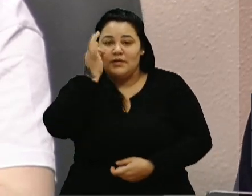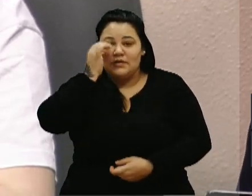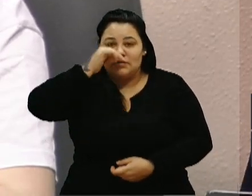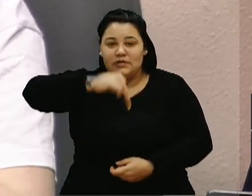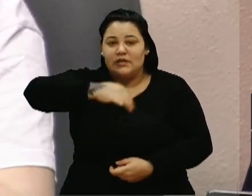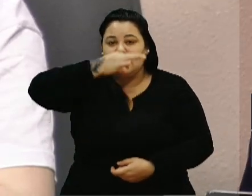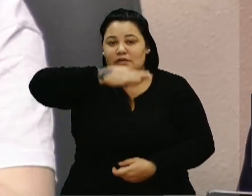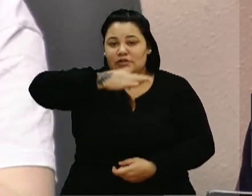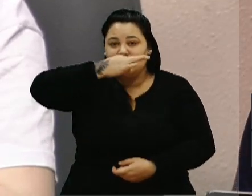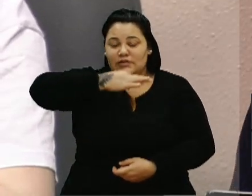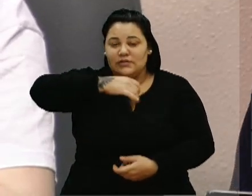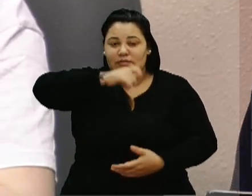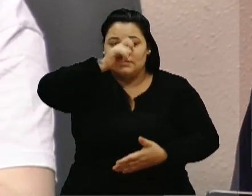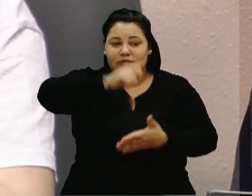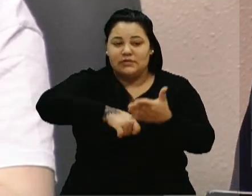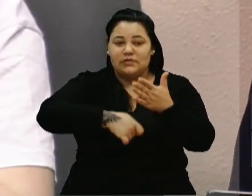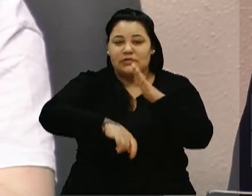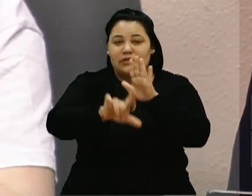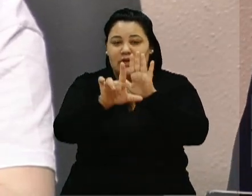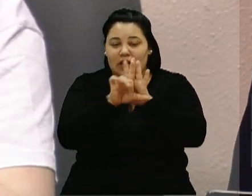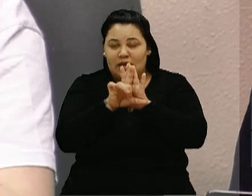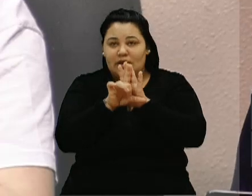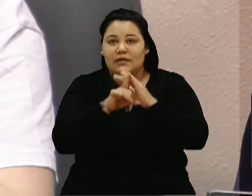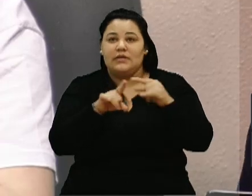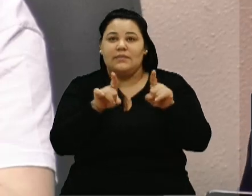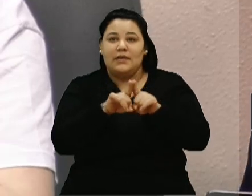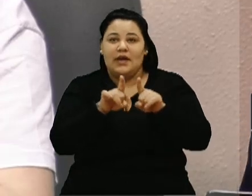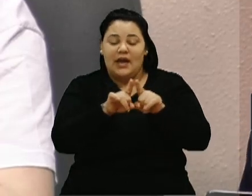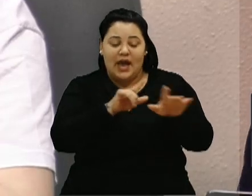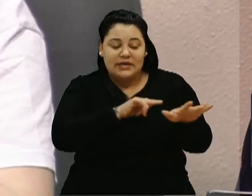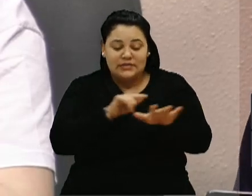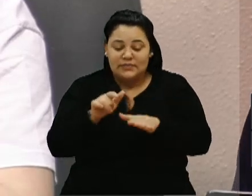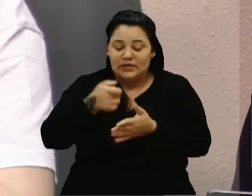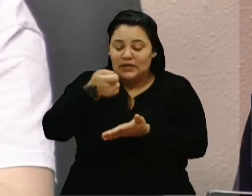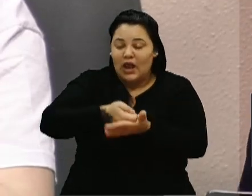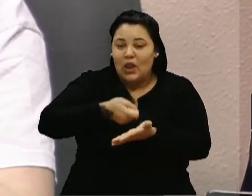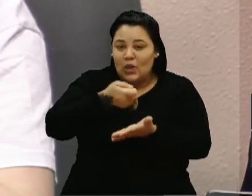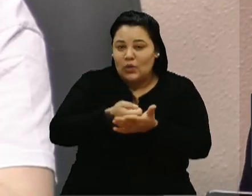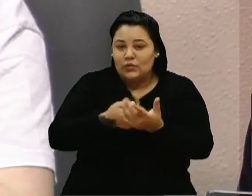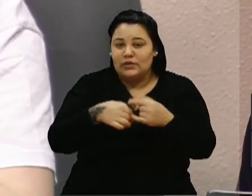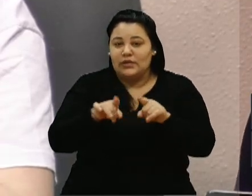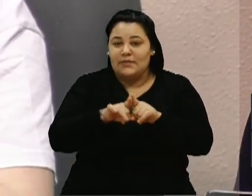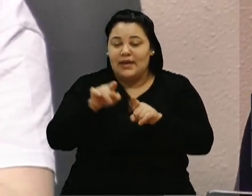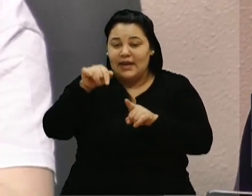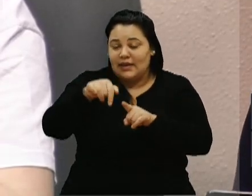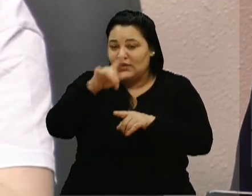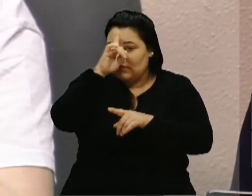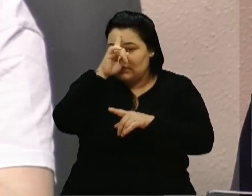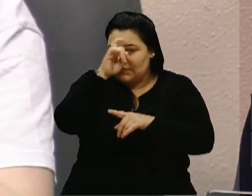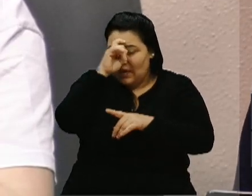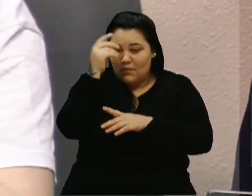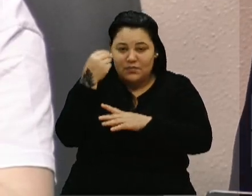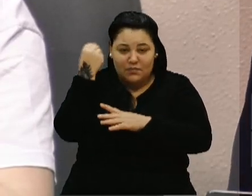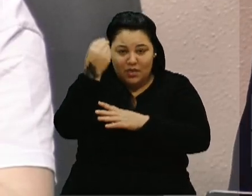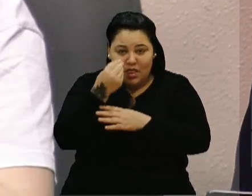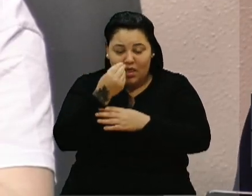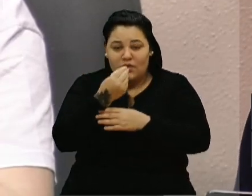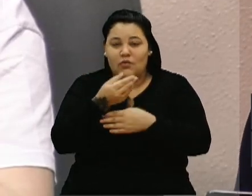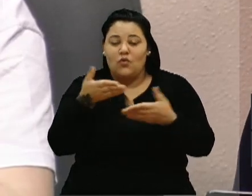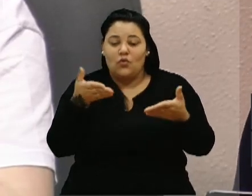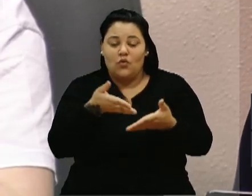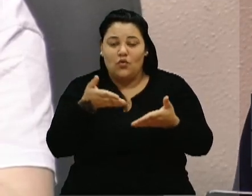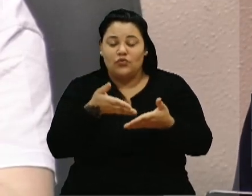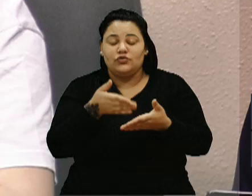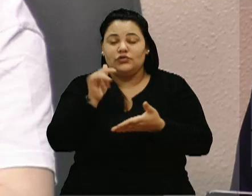Caxias para a assinatura da lei que instaurava a Semana da Luta Antimanicomial em Caxias do Sul. Estar hoje aqui